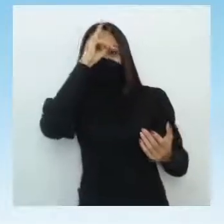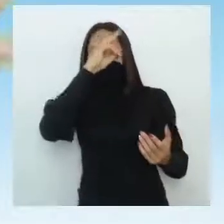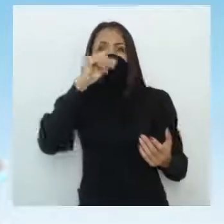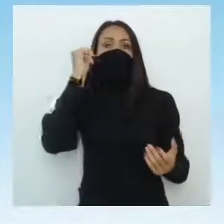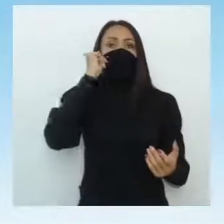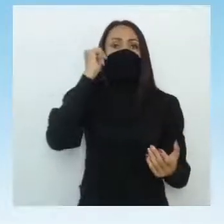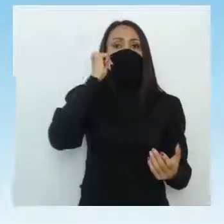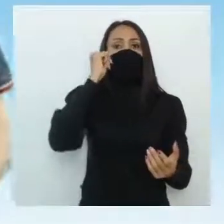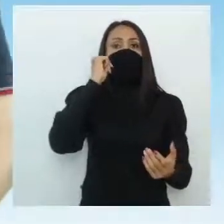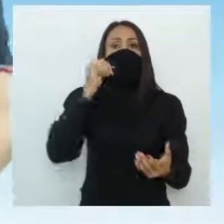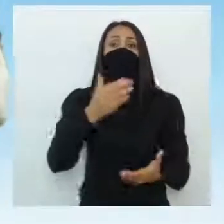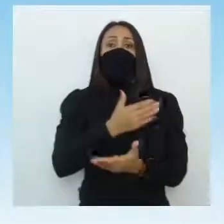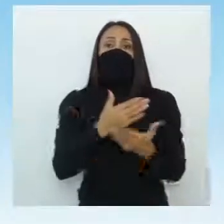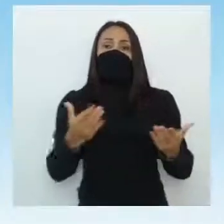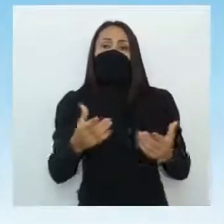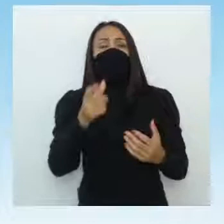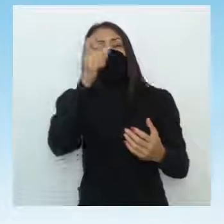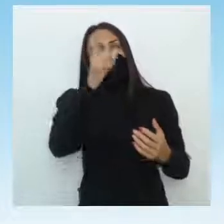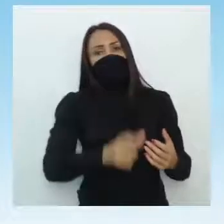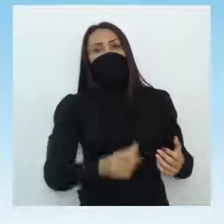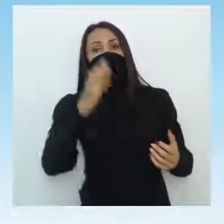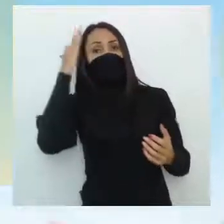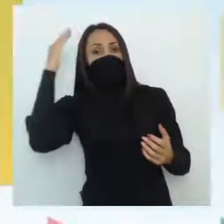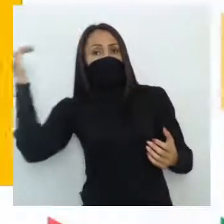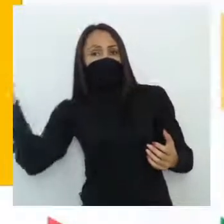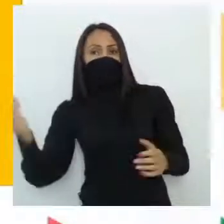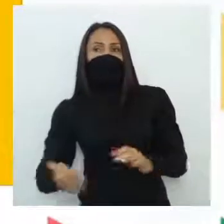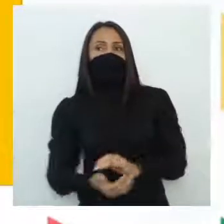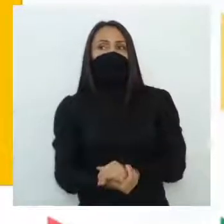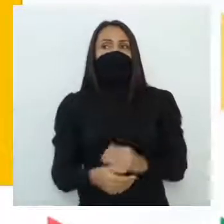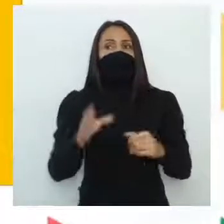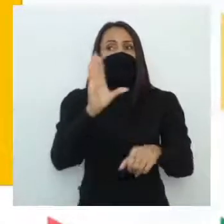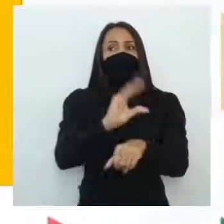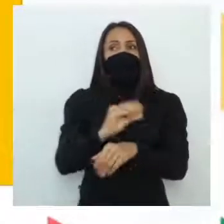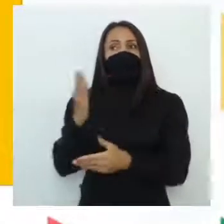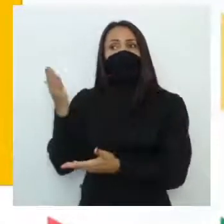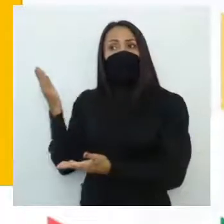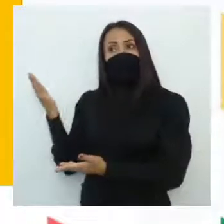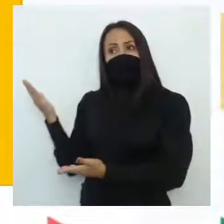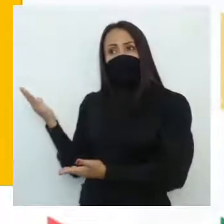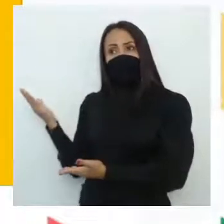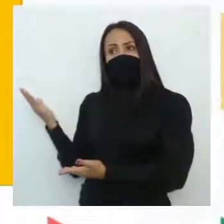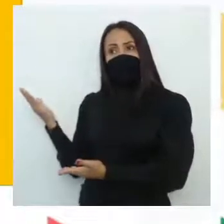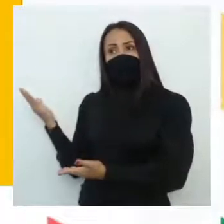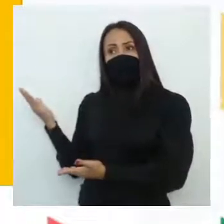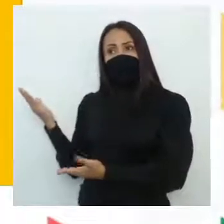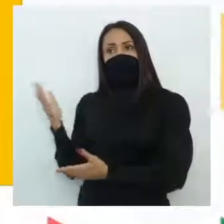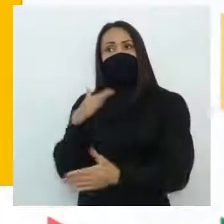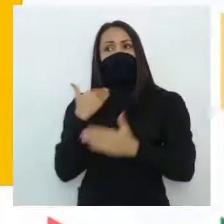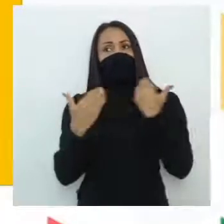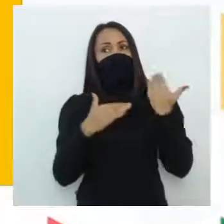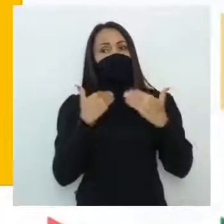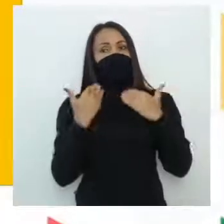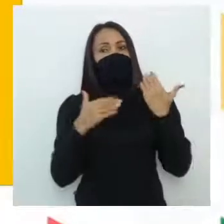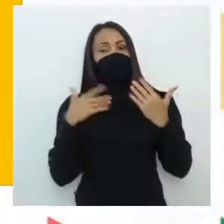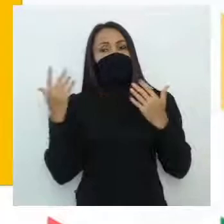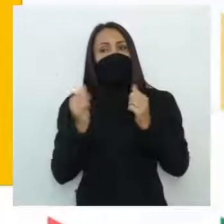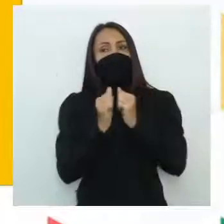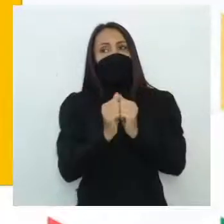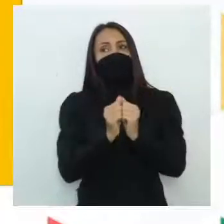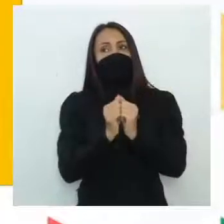essa personalidade. E aqui eu trago uma fotografia sobre o velório da Madre Teresa junto às suas